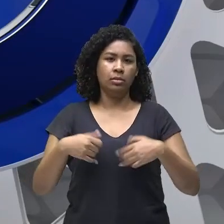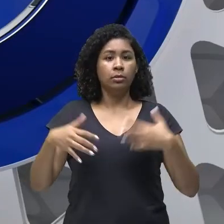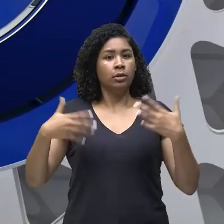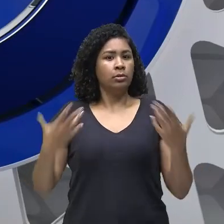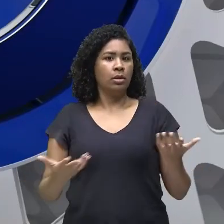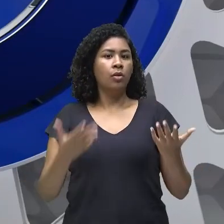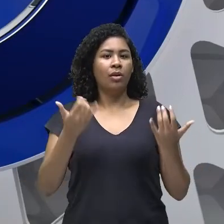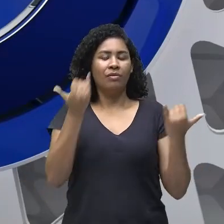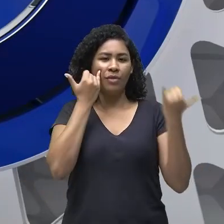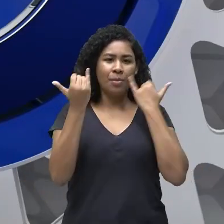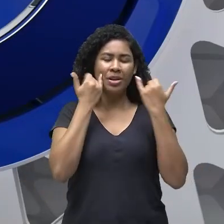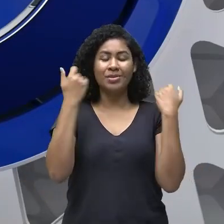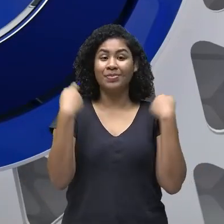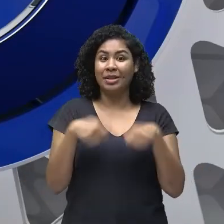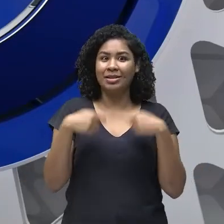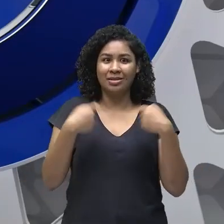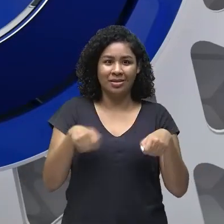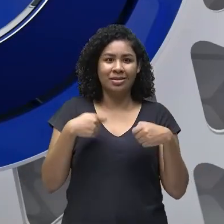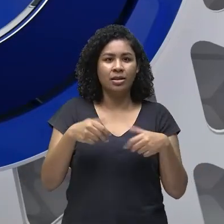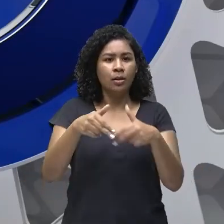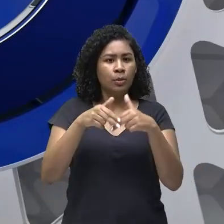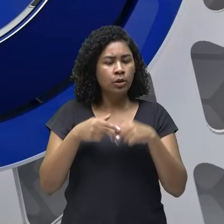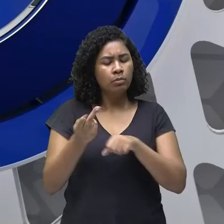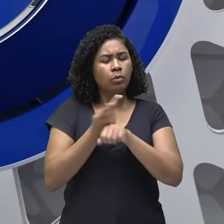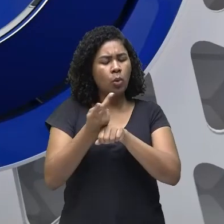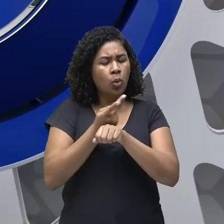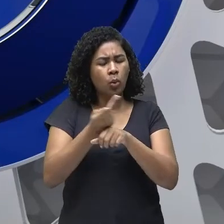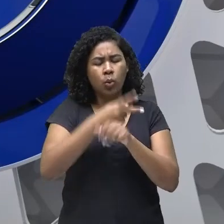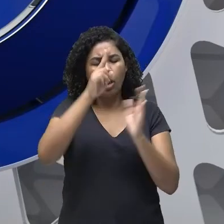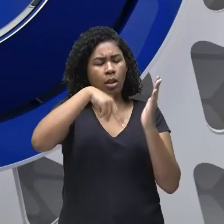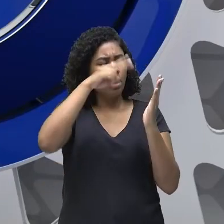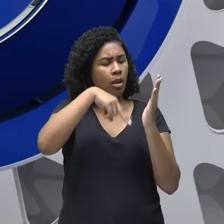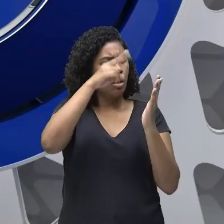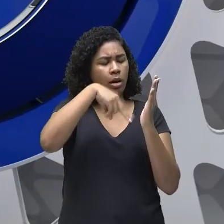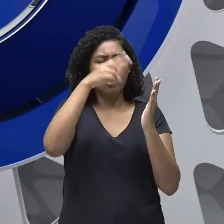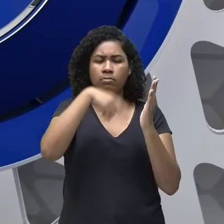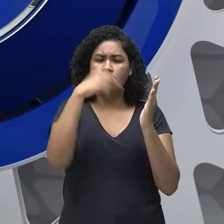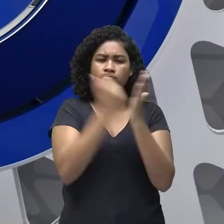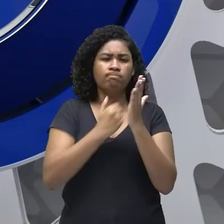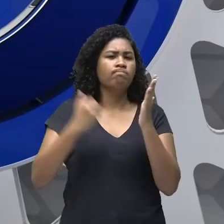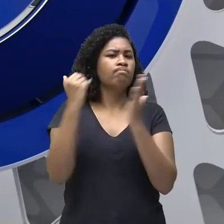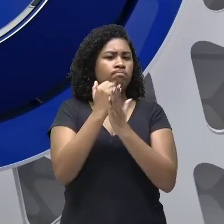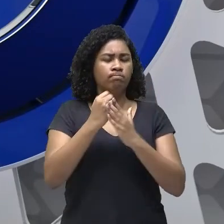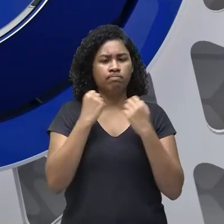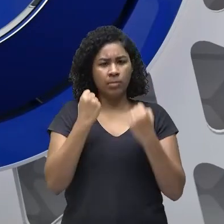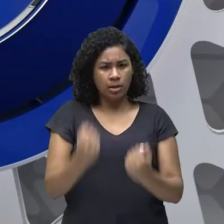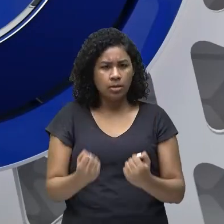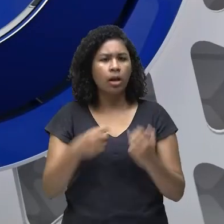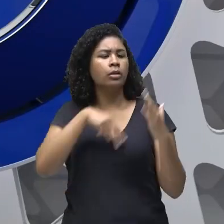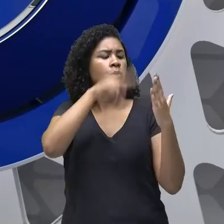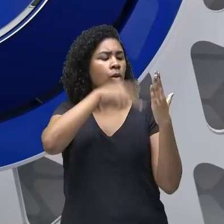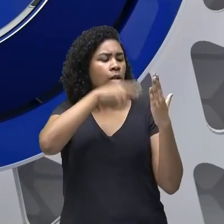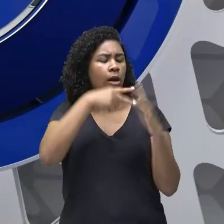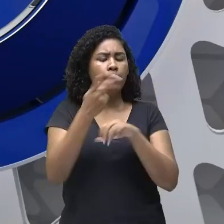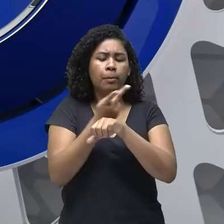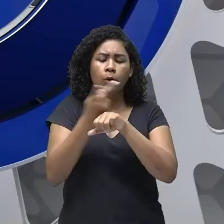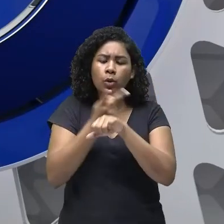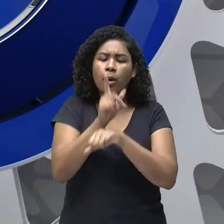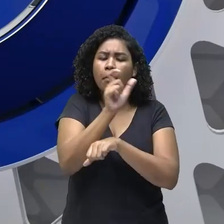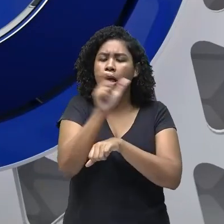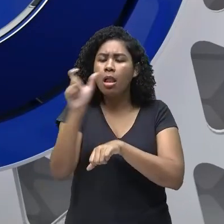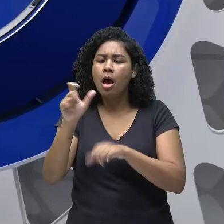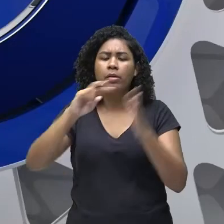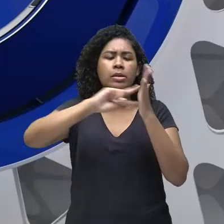daquela informação, então você vai ler aí de forma intensiva o texto, sabendo o significado das palavras,